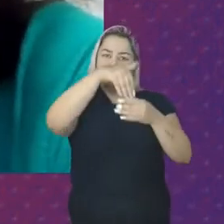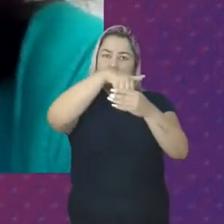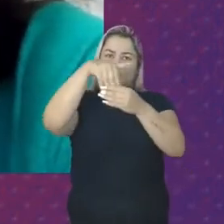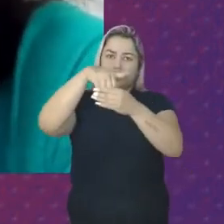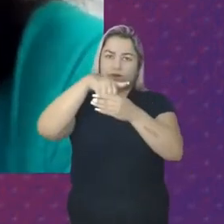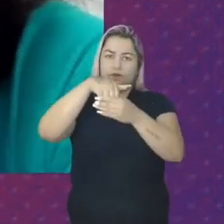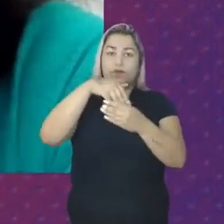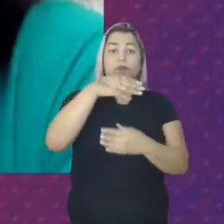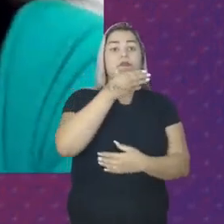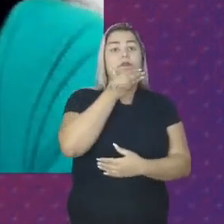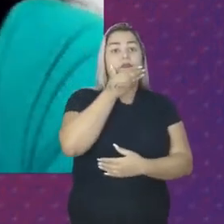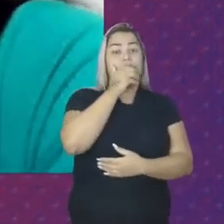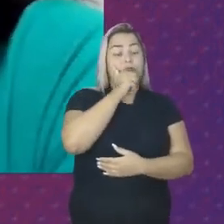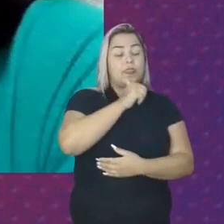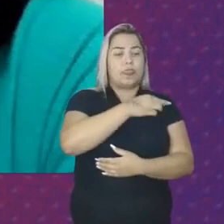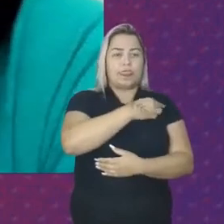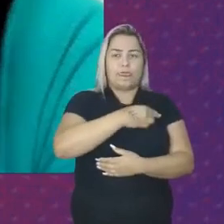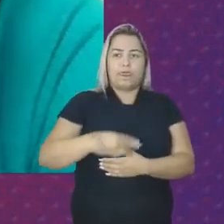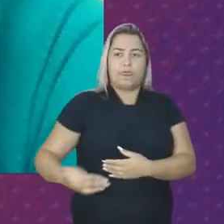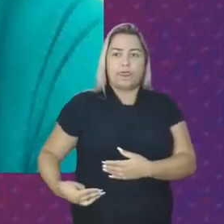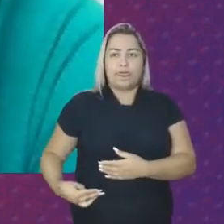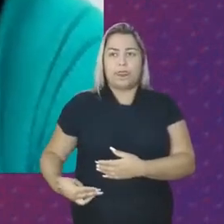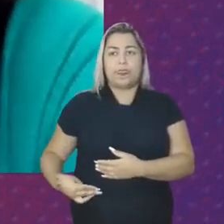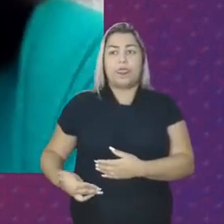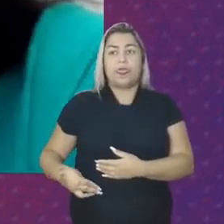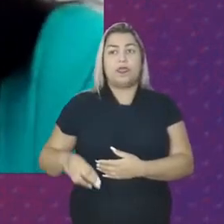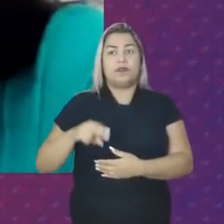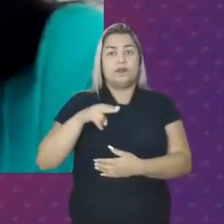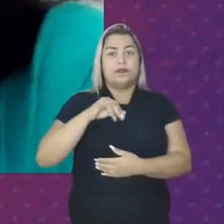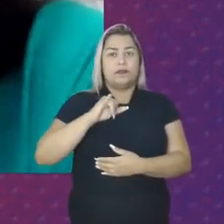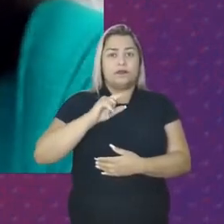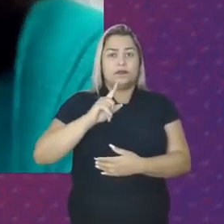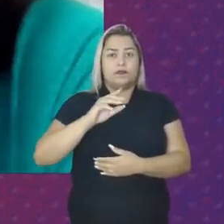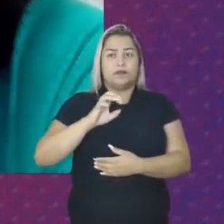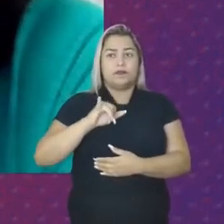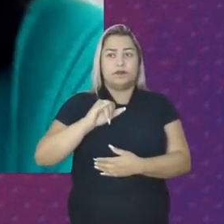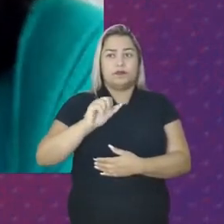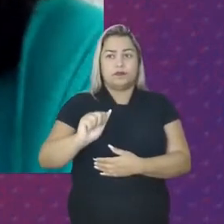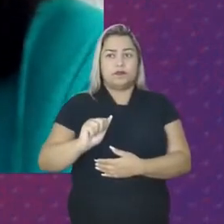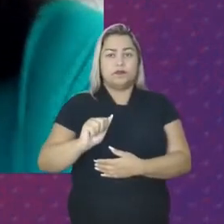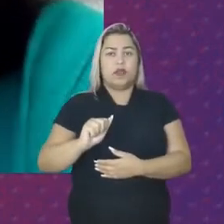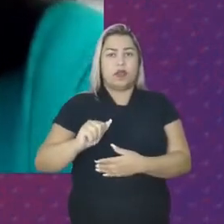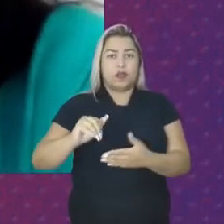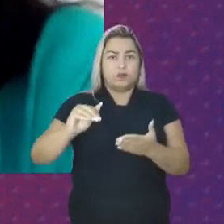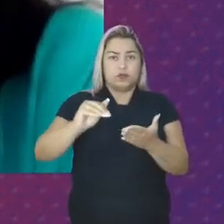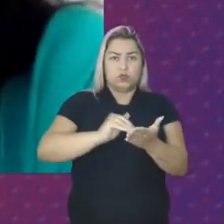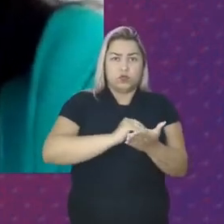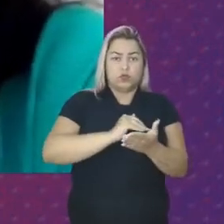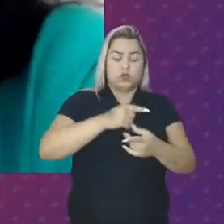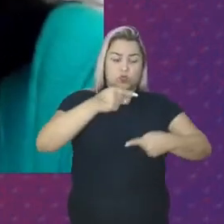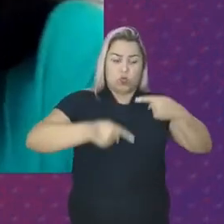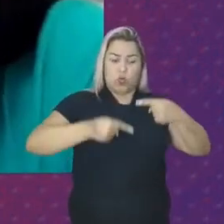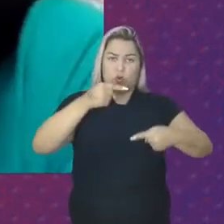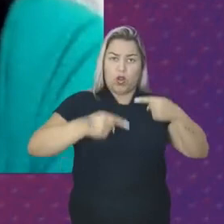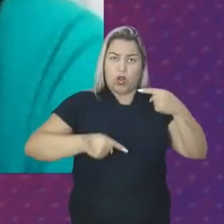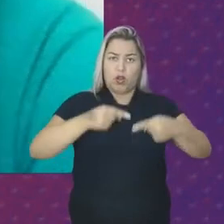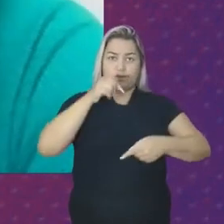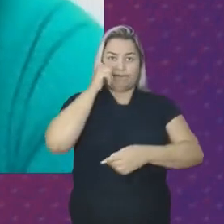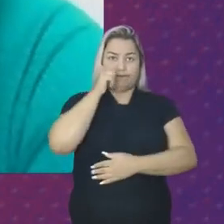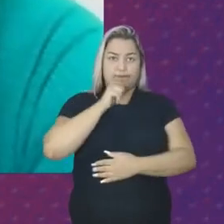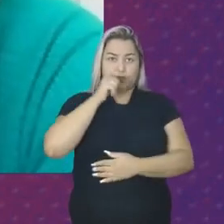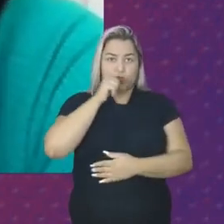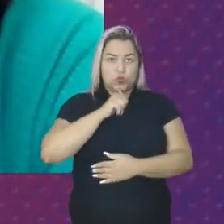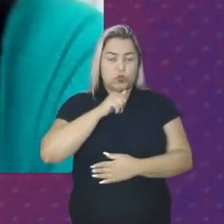a ministra Nilceia Freire, nossa saudosa Nilceia Freire, para ser a secretária de Políticas das Mulheres.